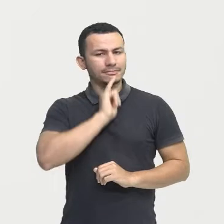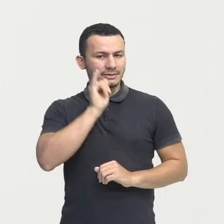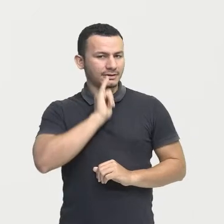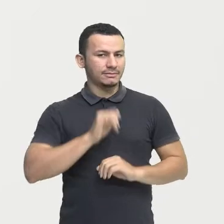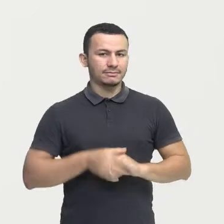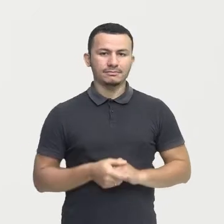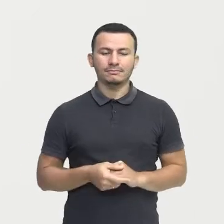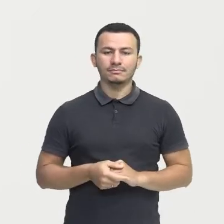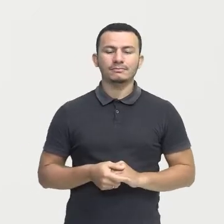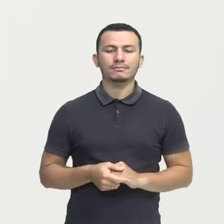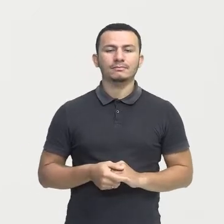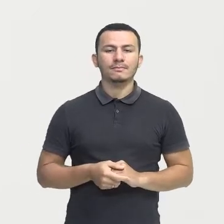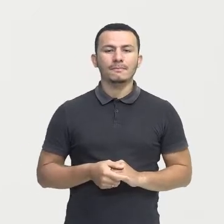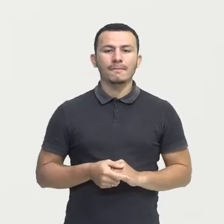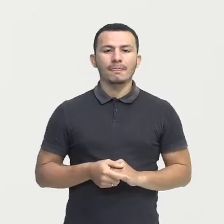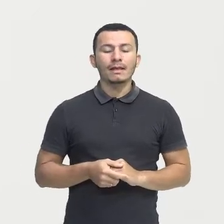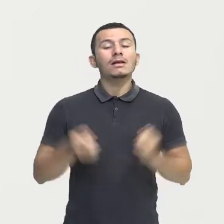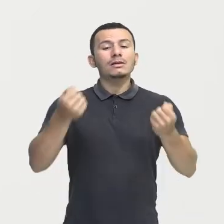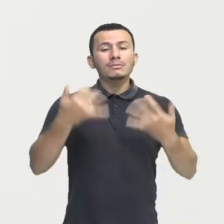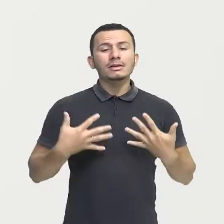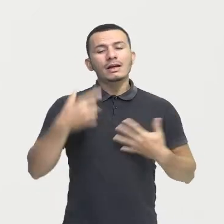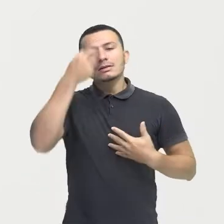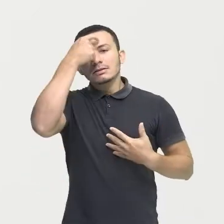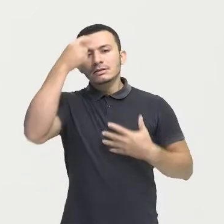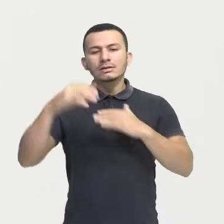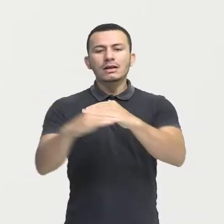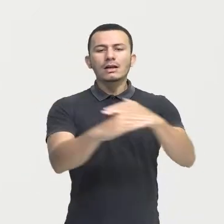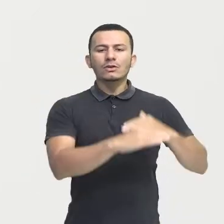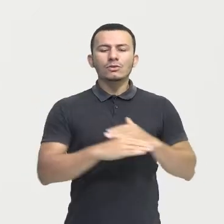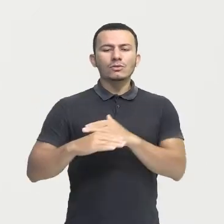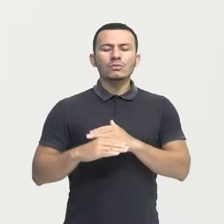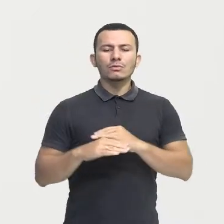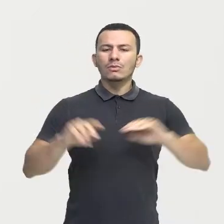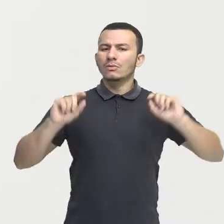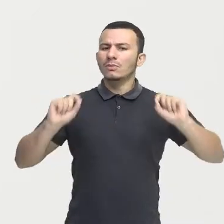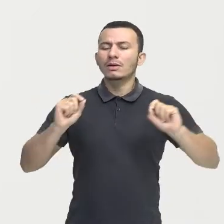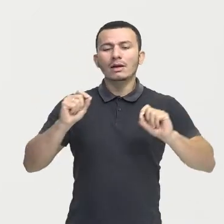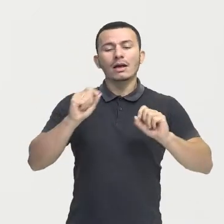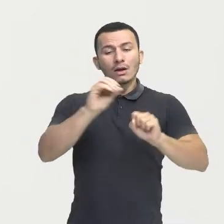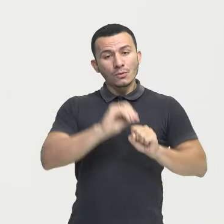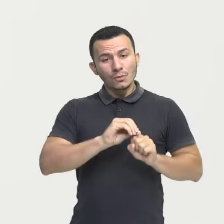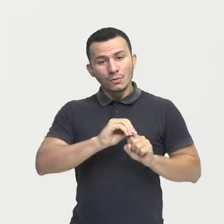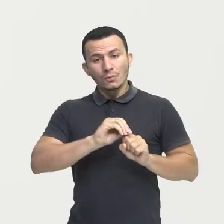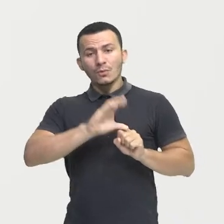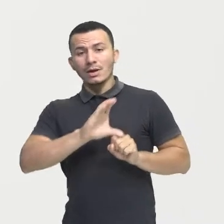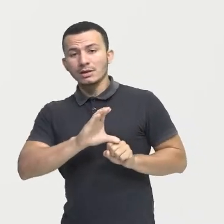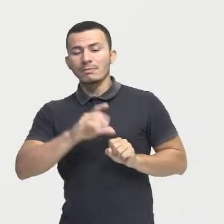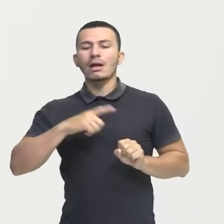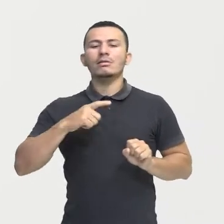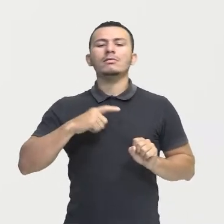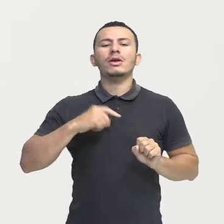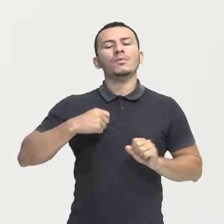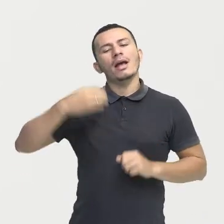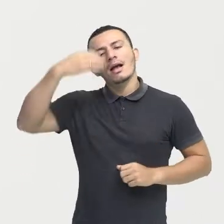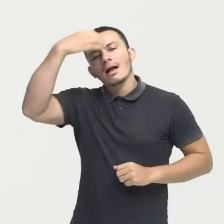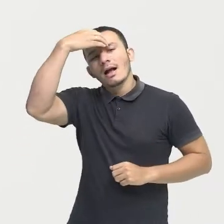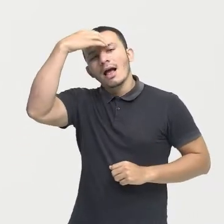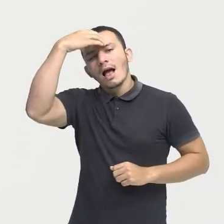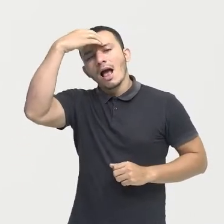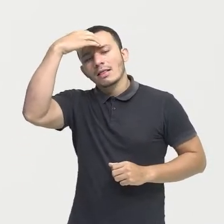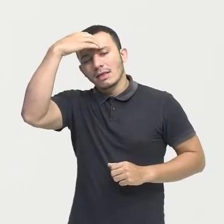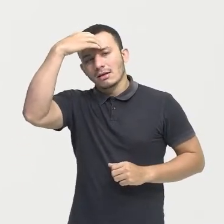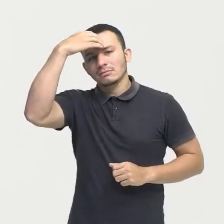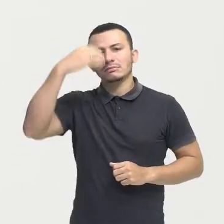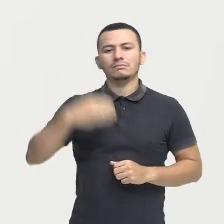exemplo, toda vez que nós falamos de senso comum, nós estamos falando de um conhecimento que ele tem um caráter, por exemplo,